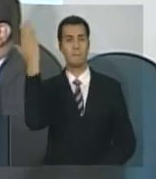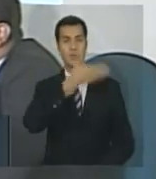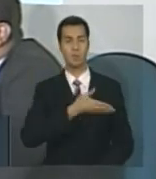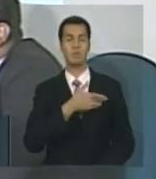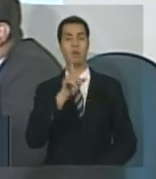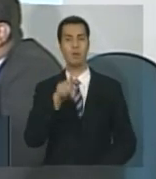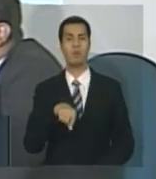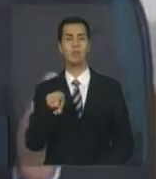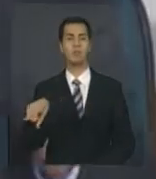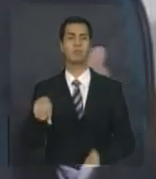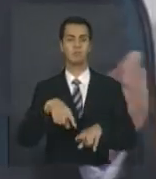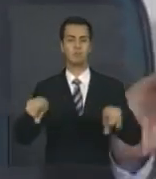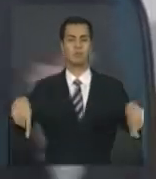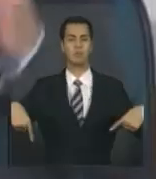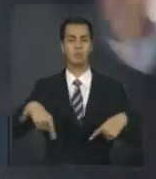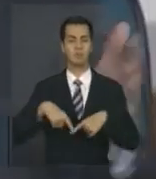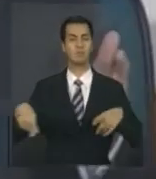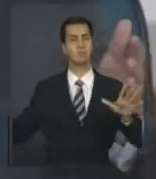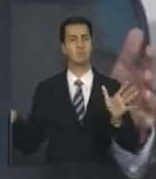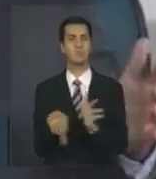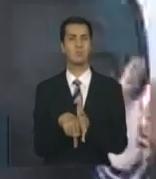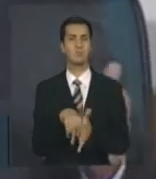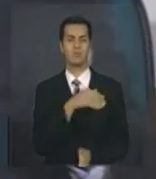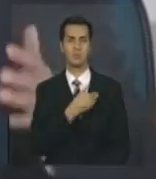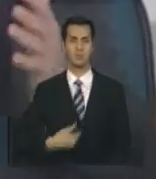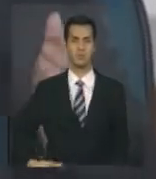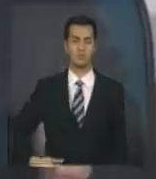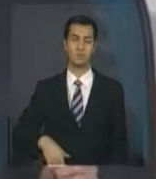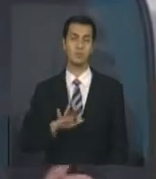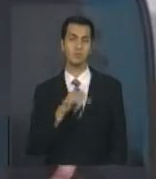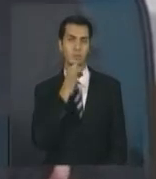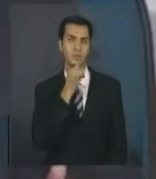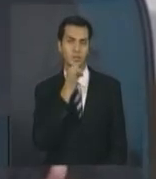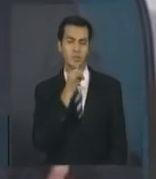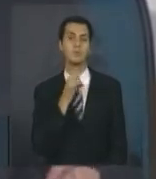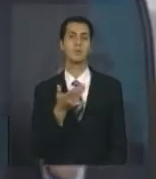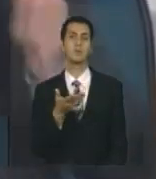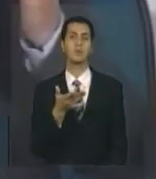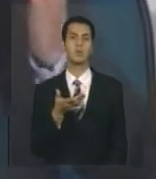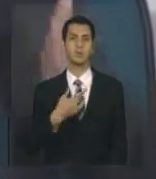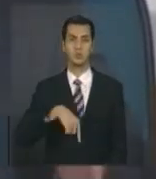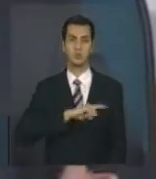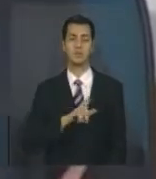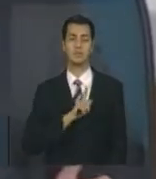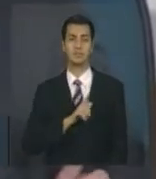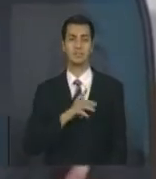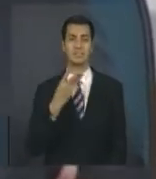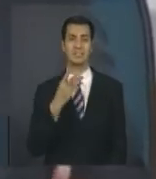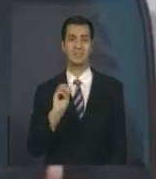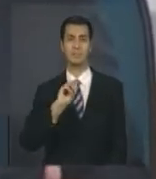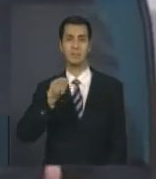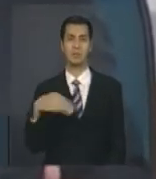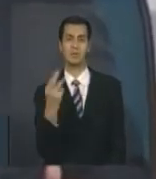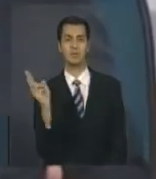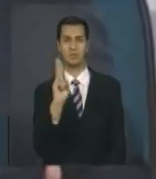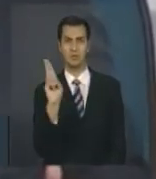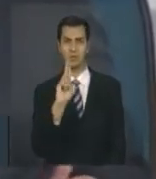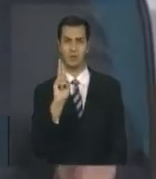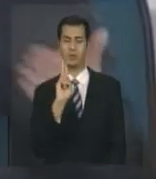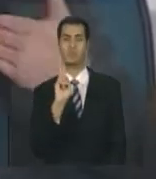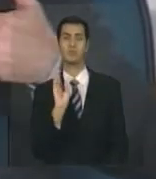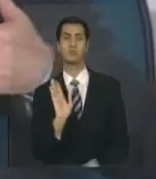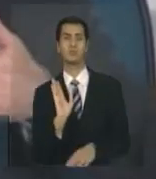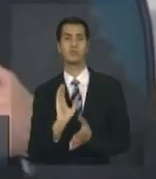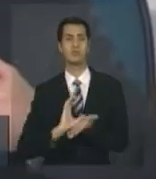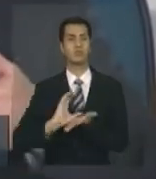piscinão. Nós temos 30 milhões empenhados com o governo do Estado de São Paulo, a parceria feita com o governador Geraldo